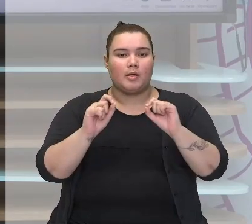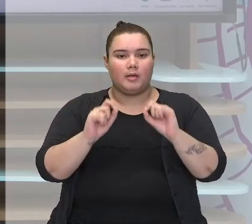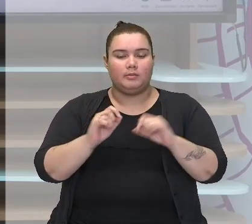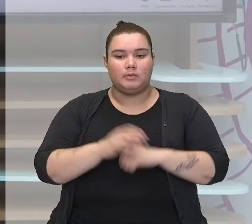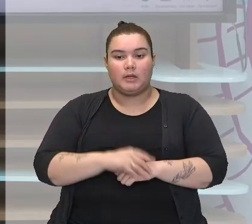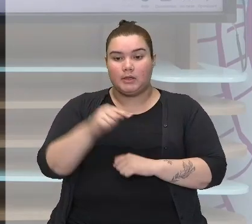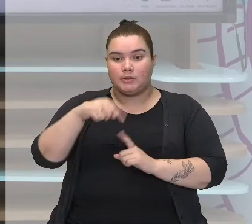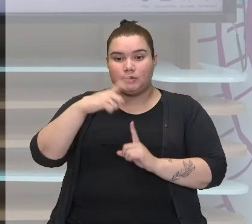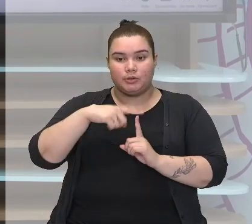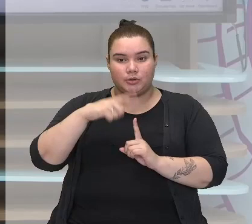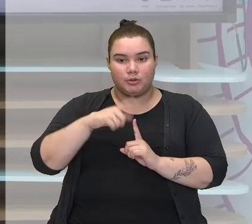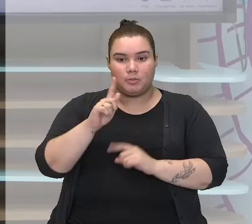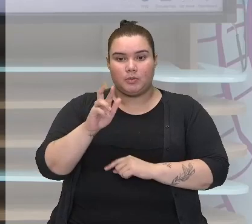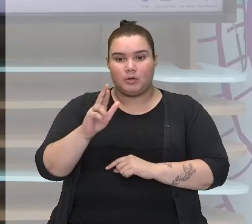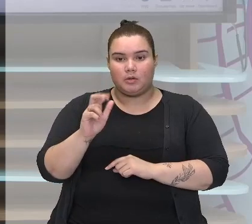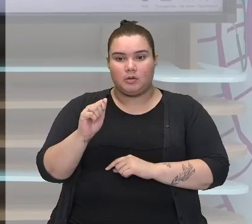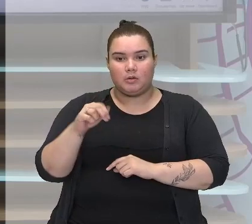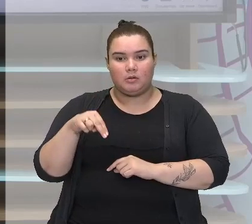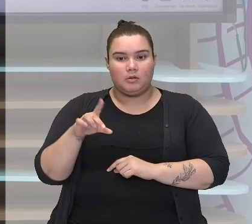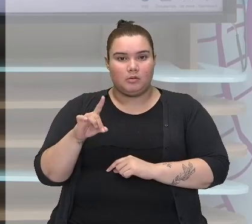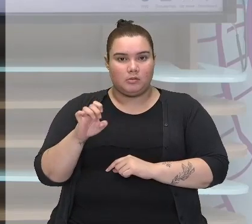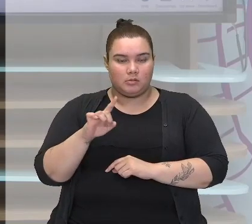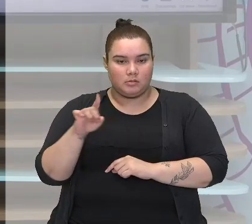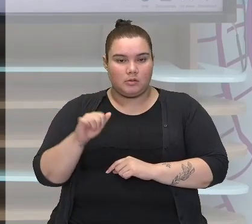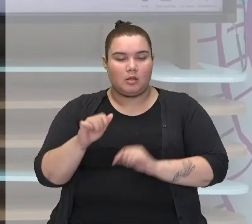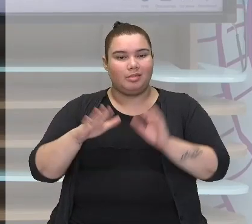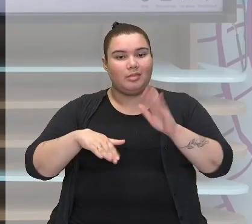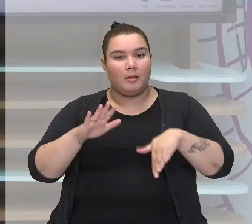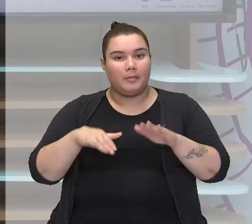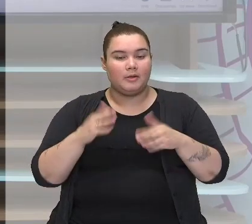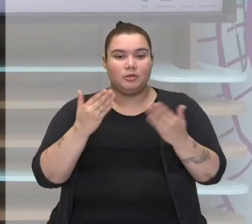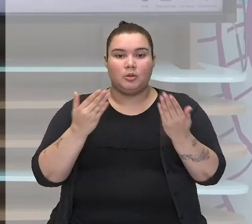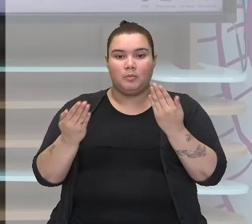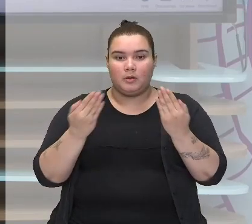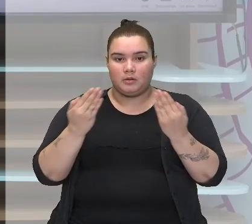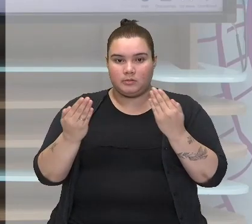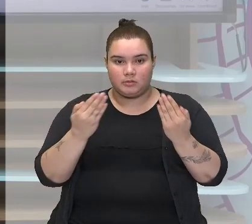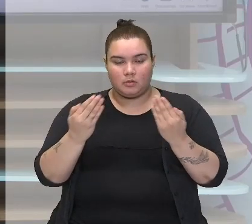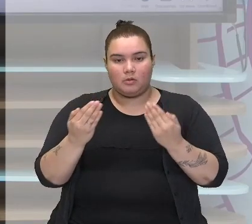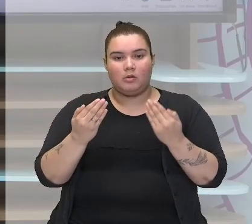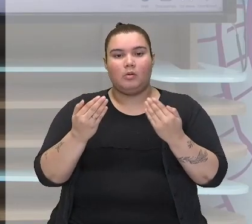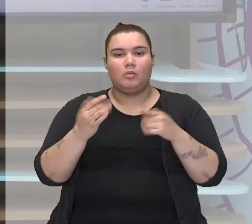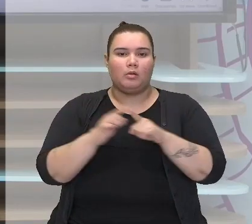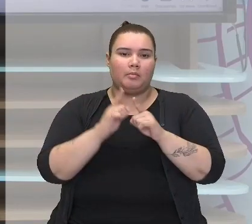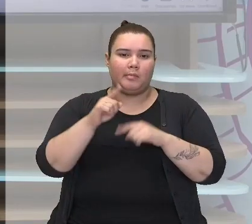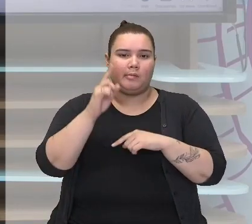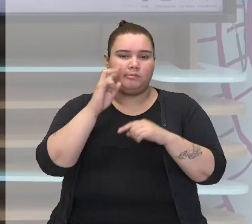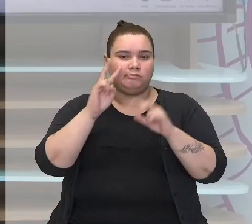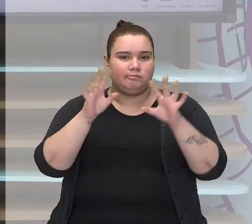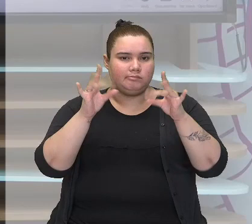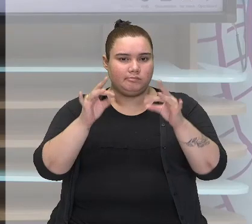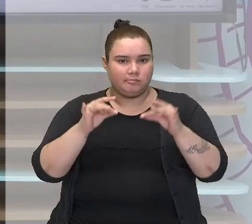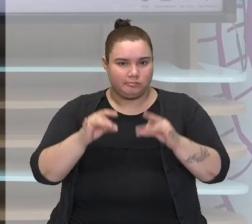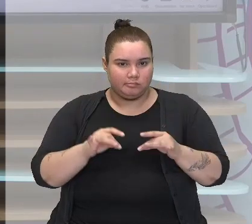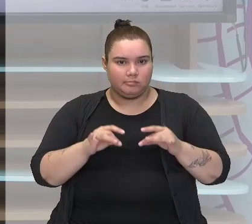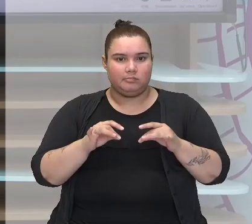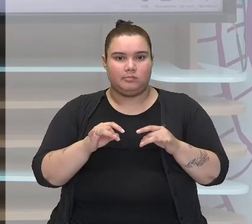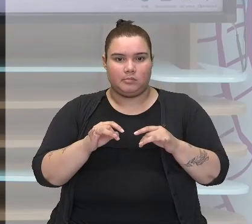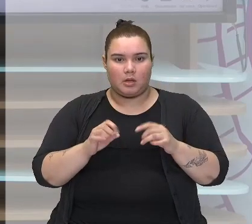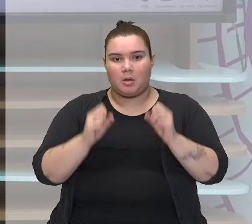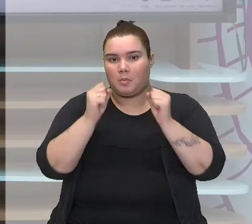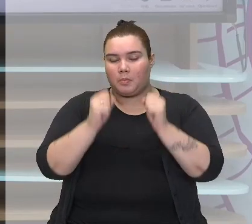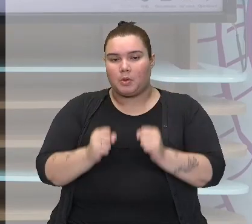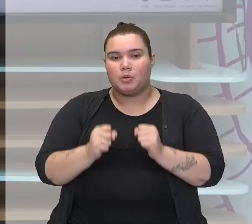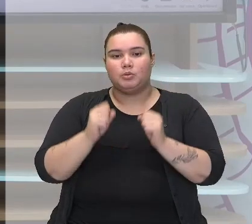grandezas, dependendo da comparação e do que você observa entre elas, elas podem